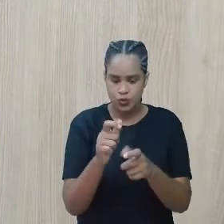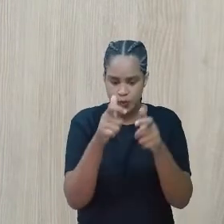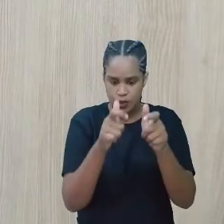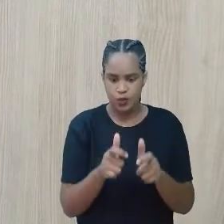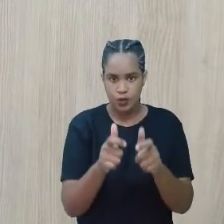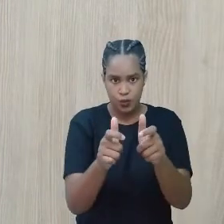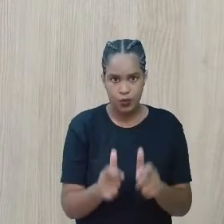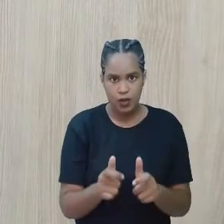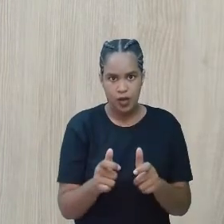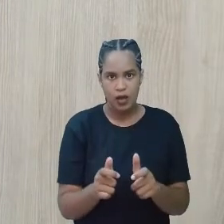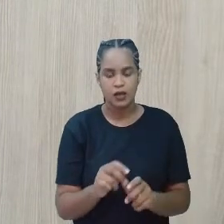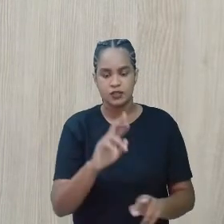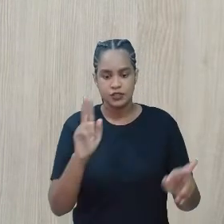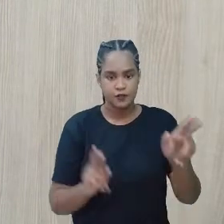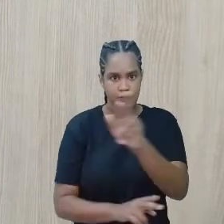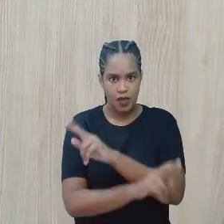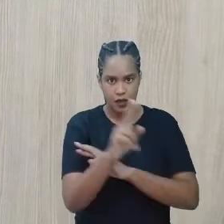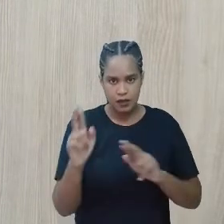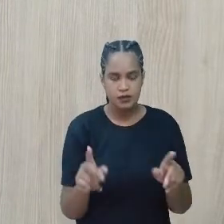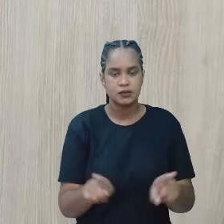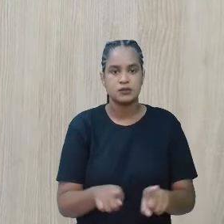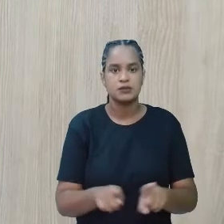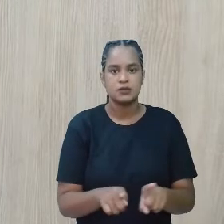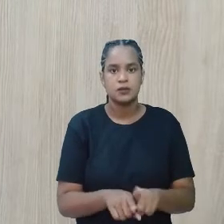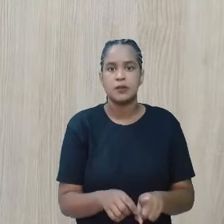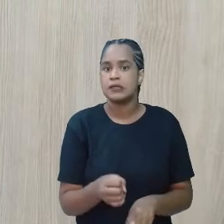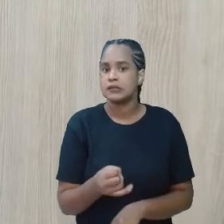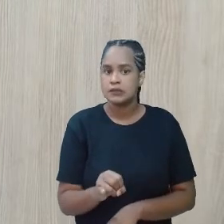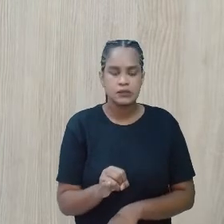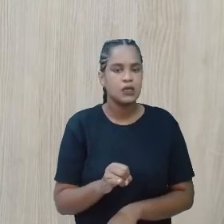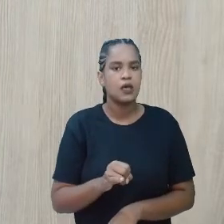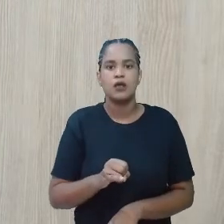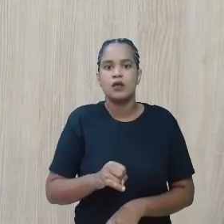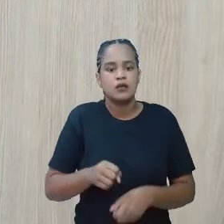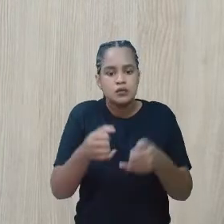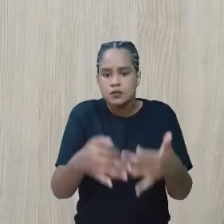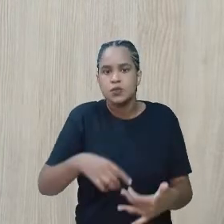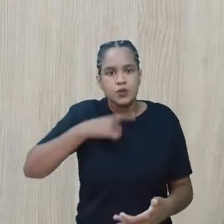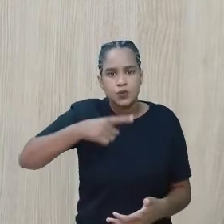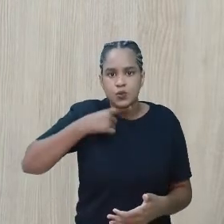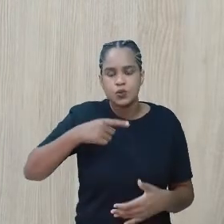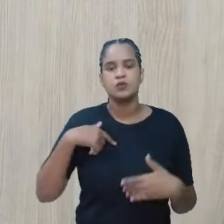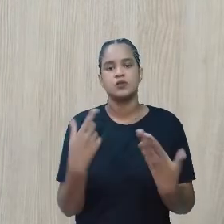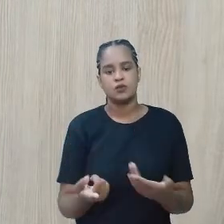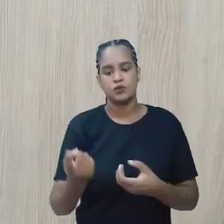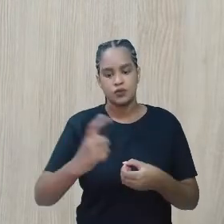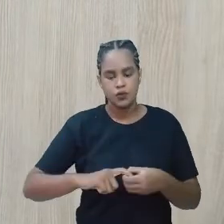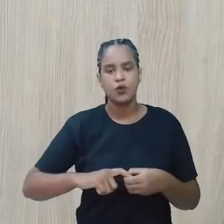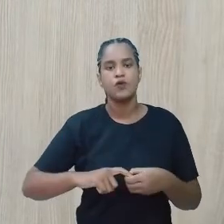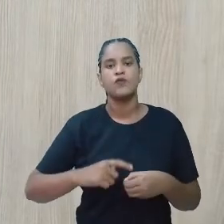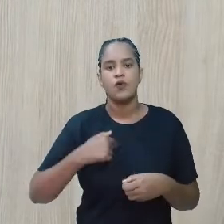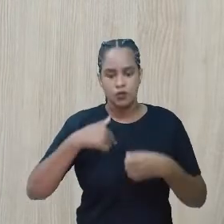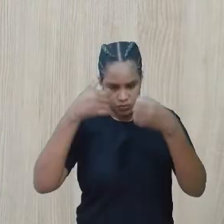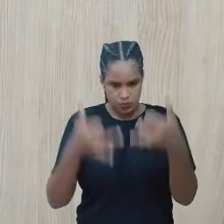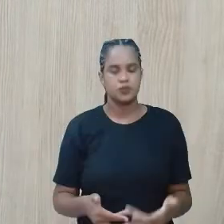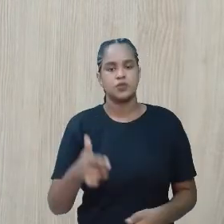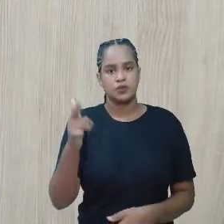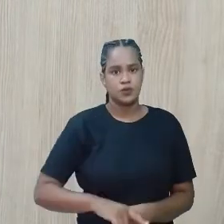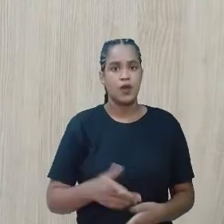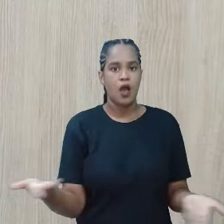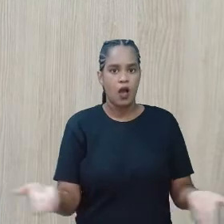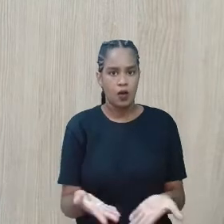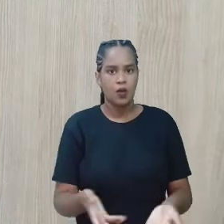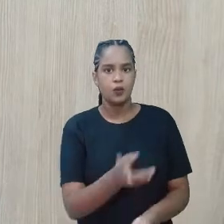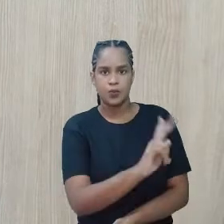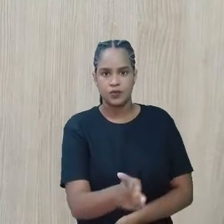relação entre aí as diferenças, e se não aconteceu, a gente volta de novo, tá, Carlos? Espera aí teu feedback. Vou voltar aqui com o professor Pedro para ele